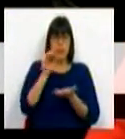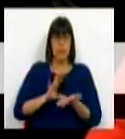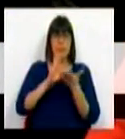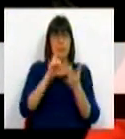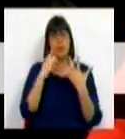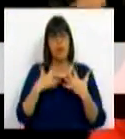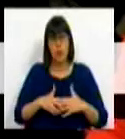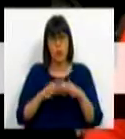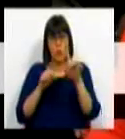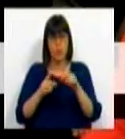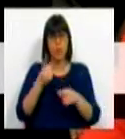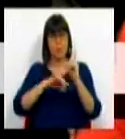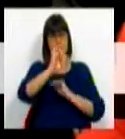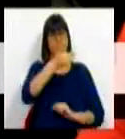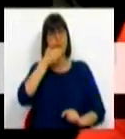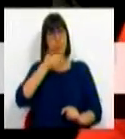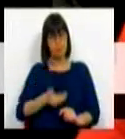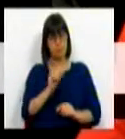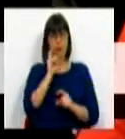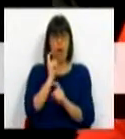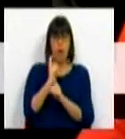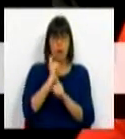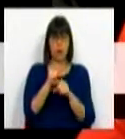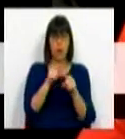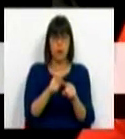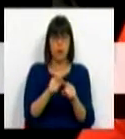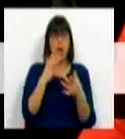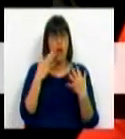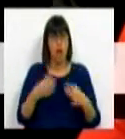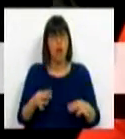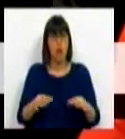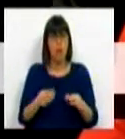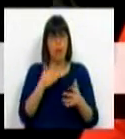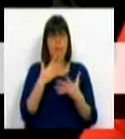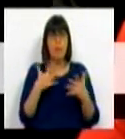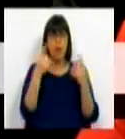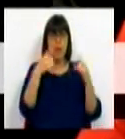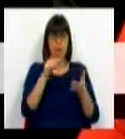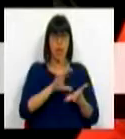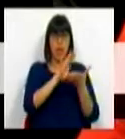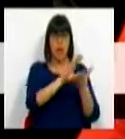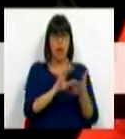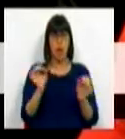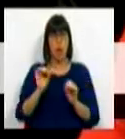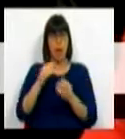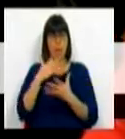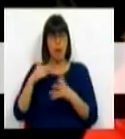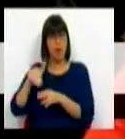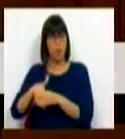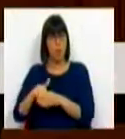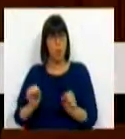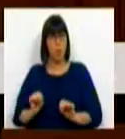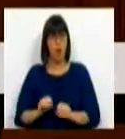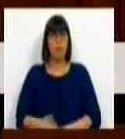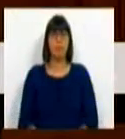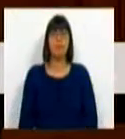uma dúvida. Da vossa experiência enquanto auditores, é normal quem tem a maioria do capital não ter a maioria dos votos?